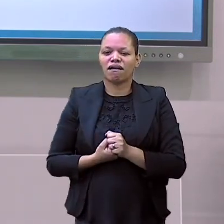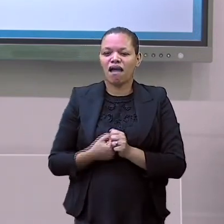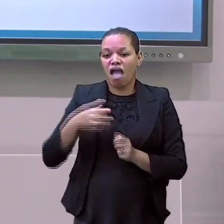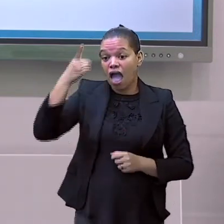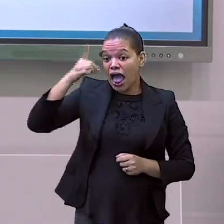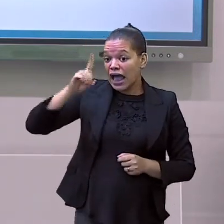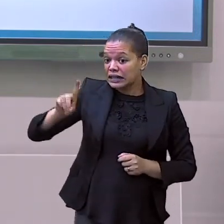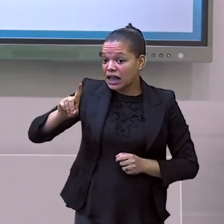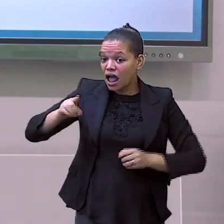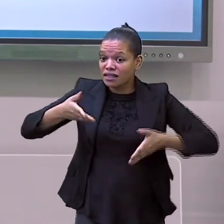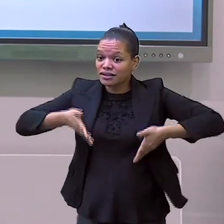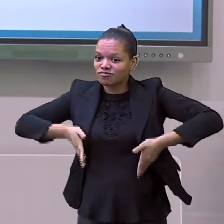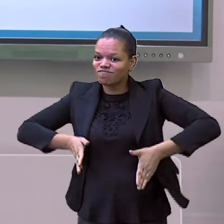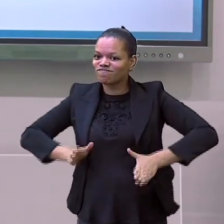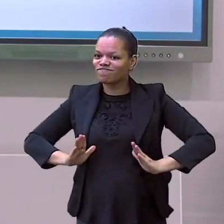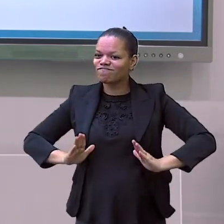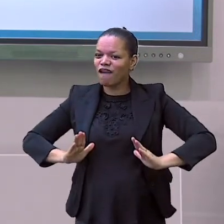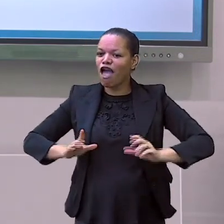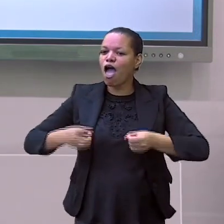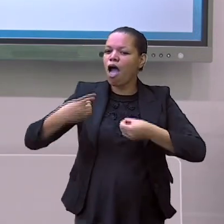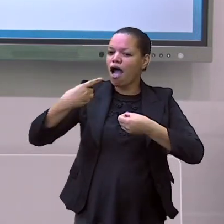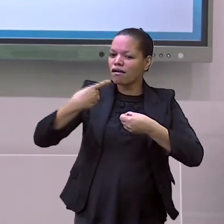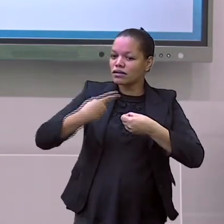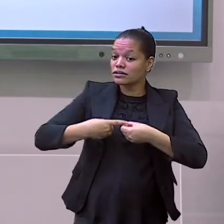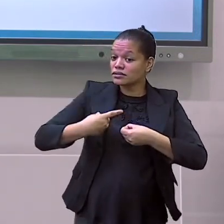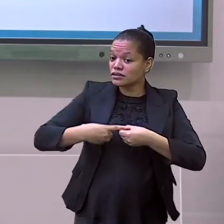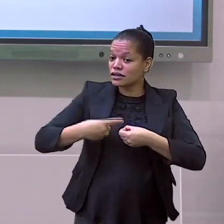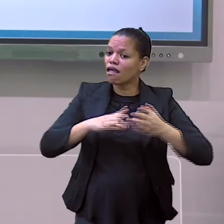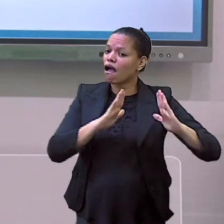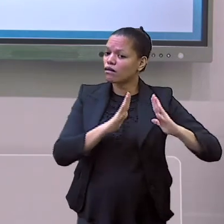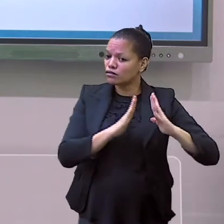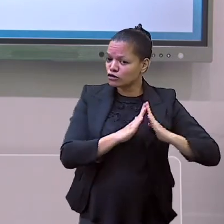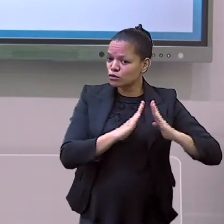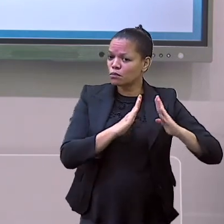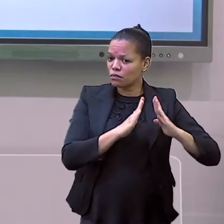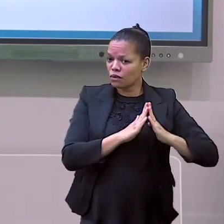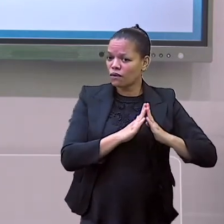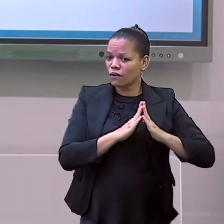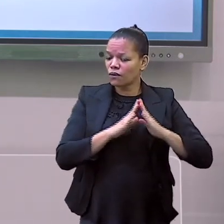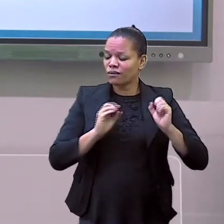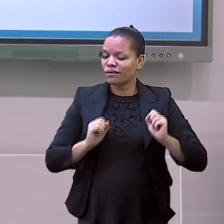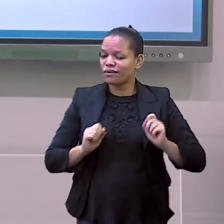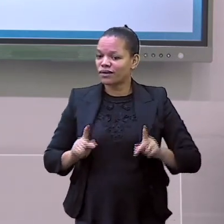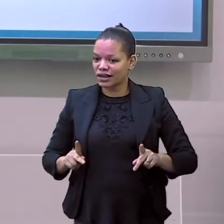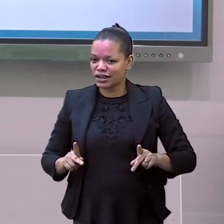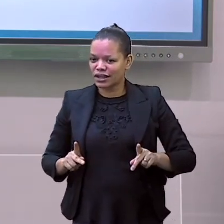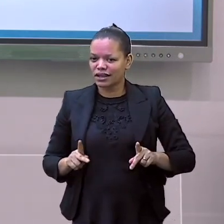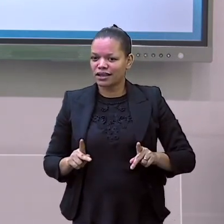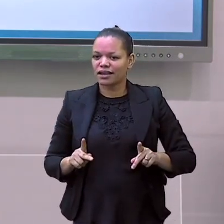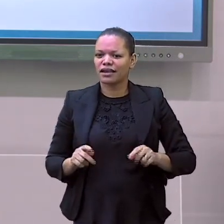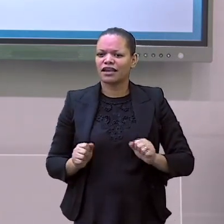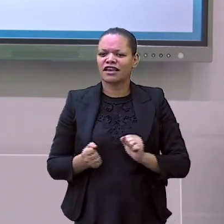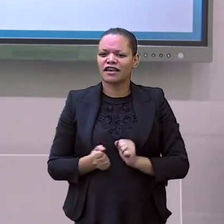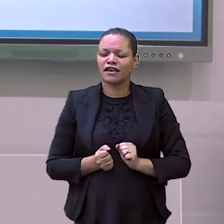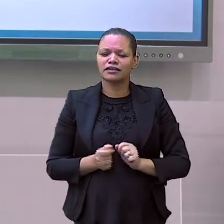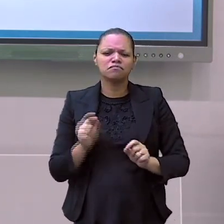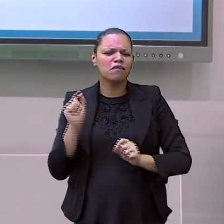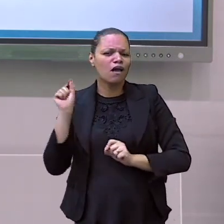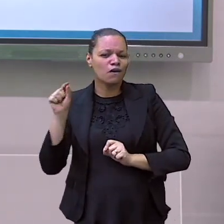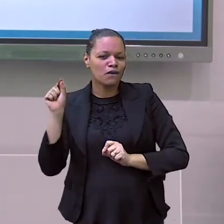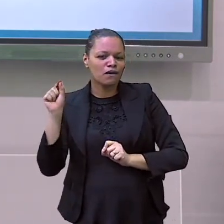minha cidade, isso tudo aí vai ser somente referente a mim. Então, isso é o quê? É o